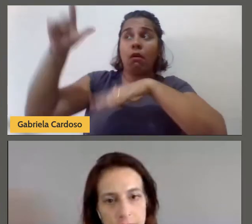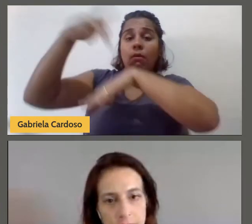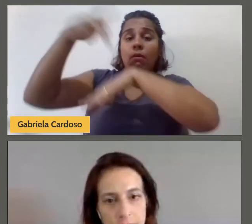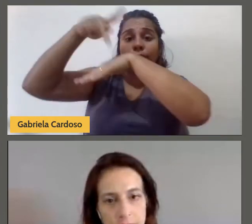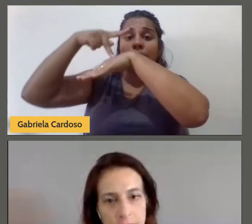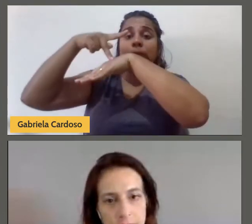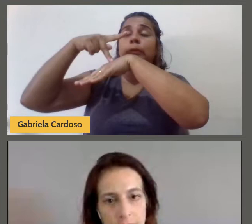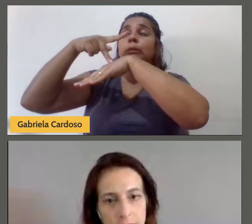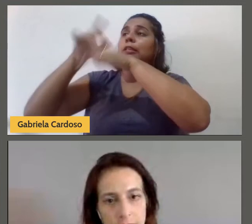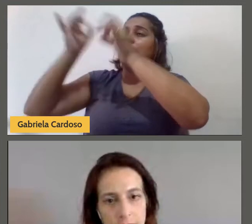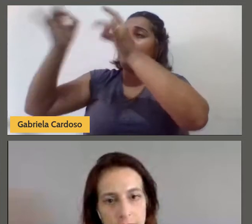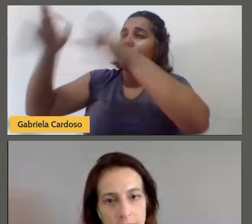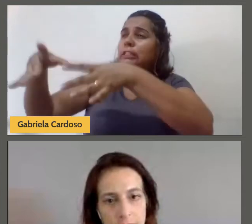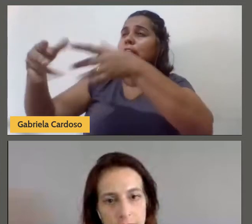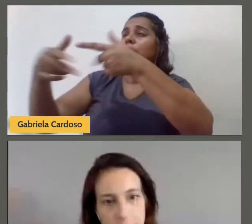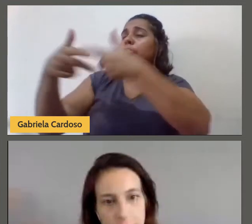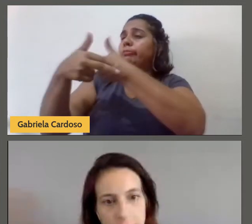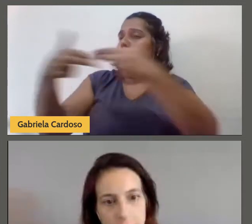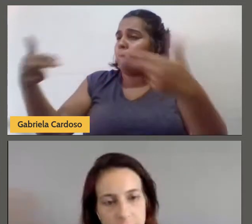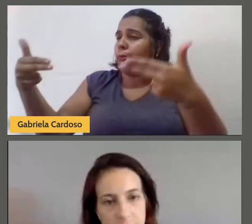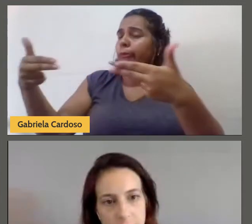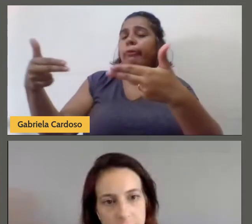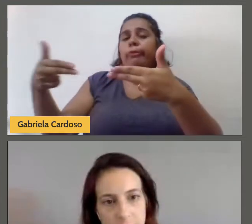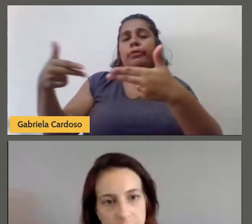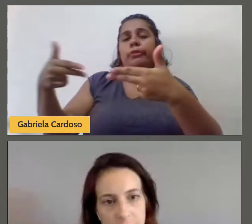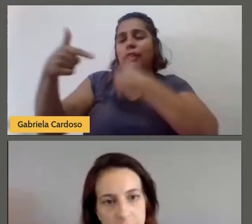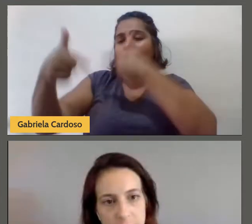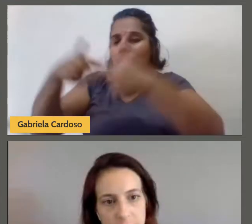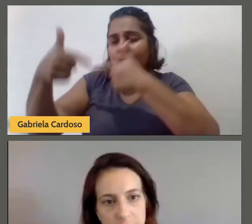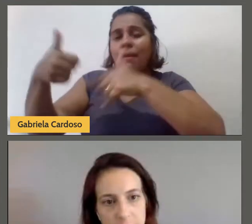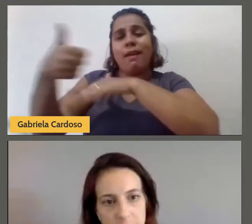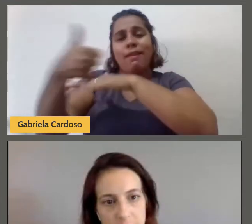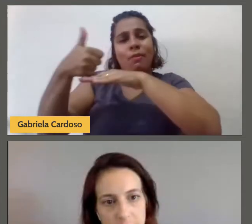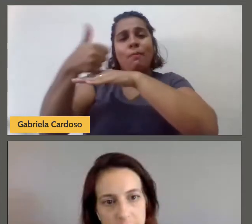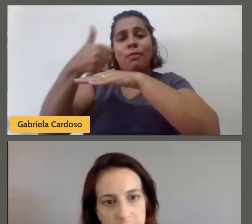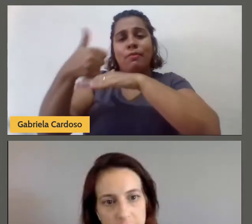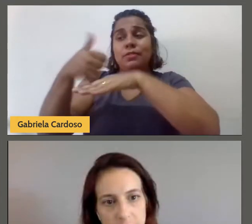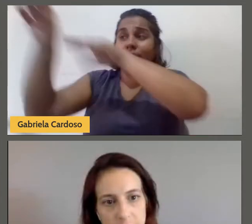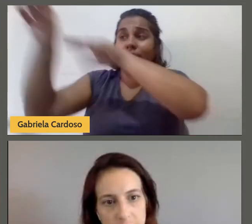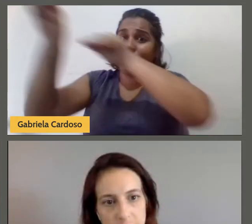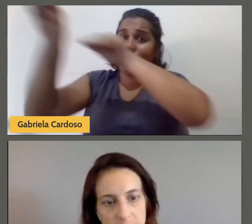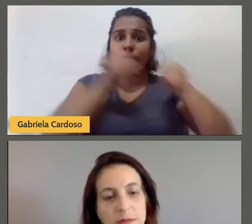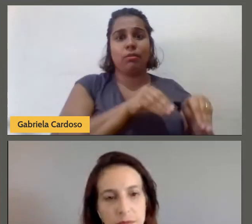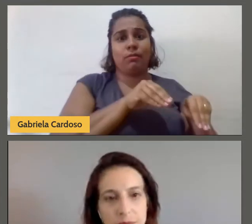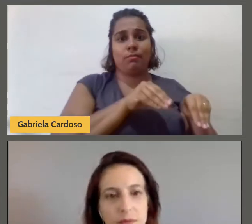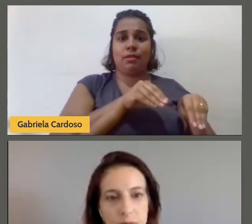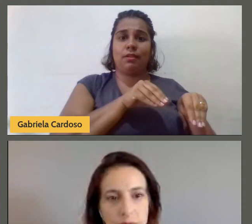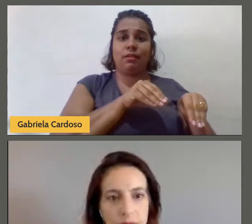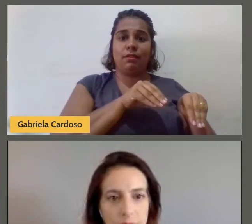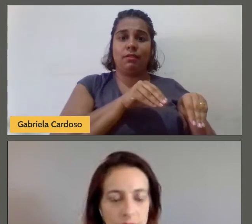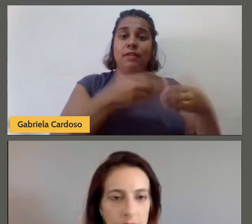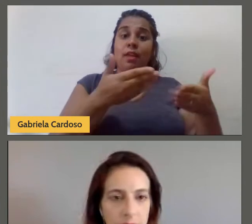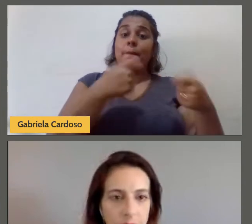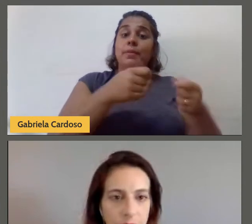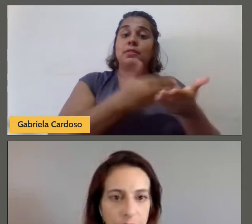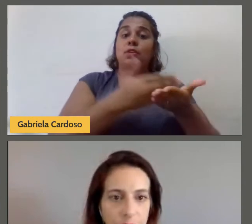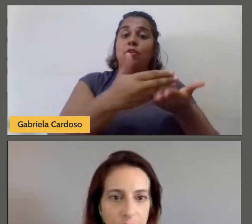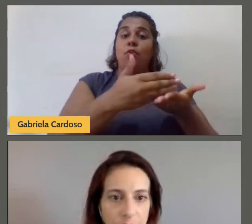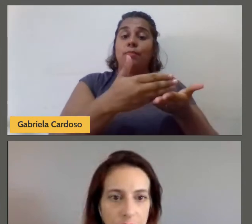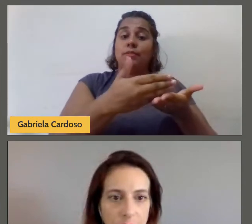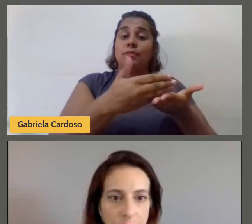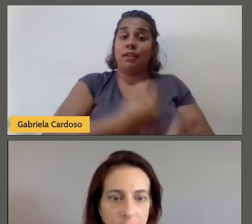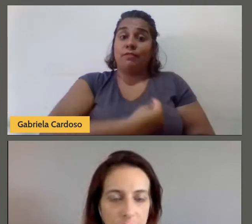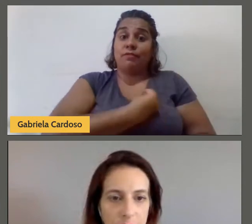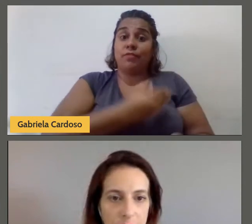país novo. Eu acho que, tentando, né, usar o nosso lado aqui da empatia, isso para mim me tocou muito, assim. Imagina você ter que deixar para